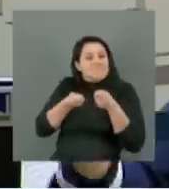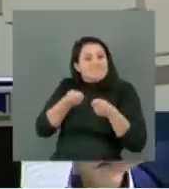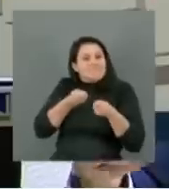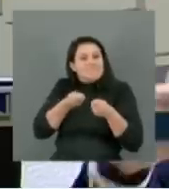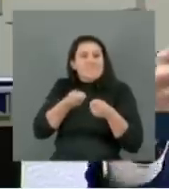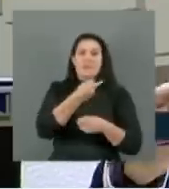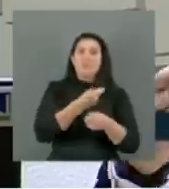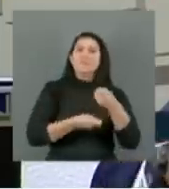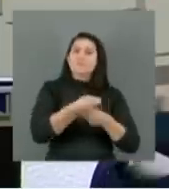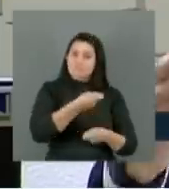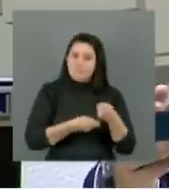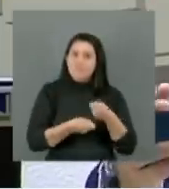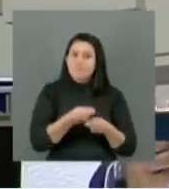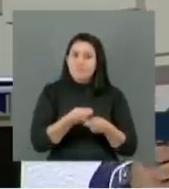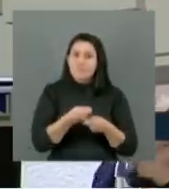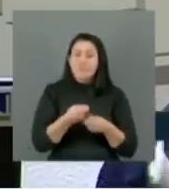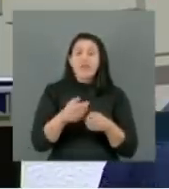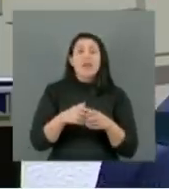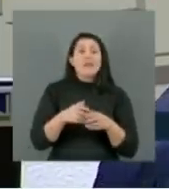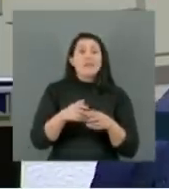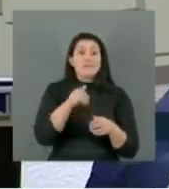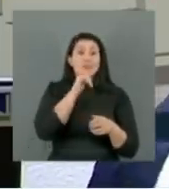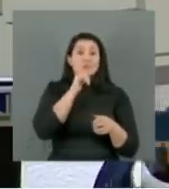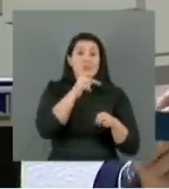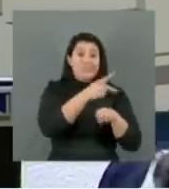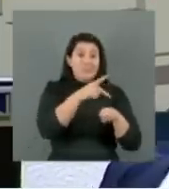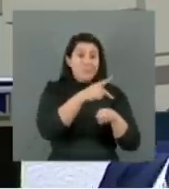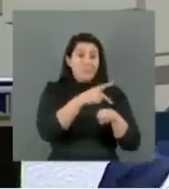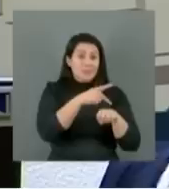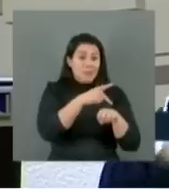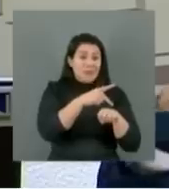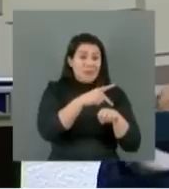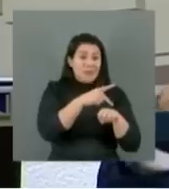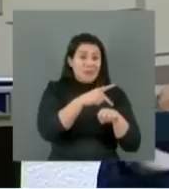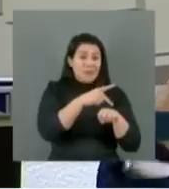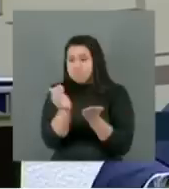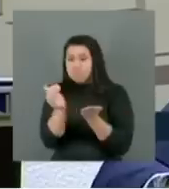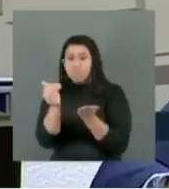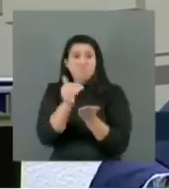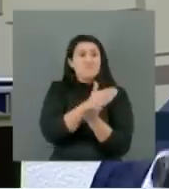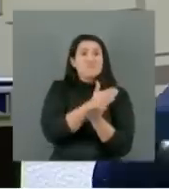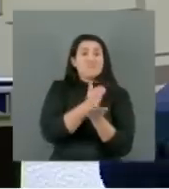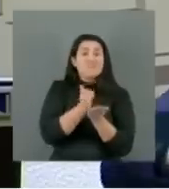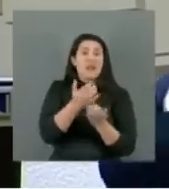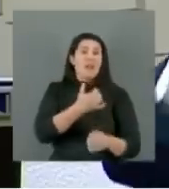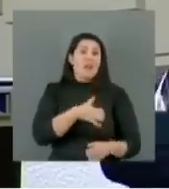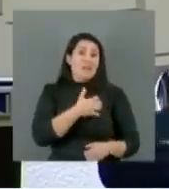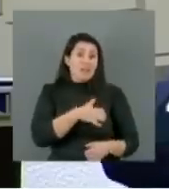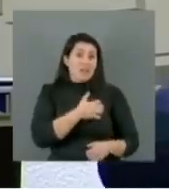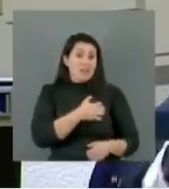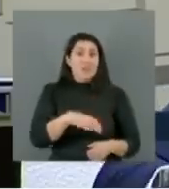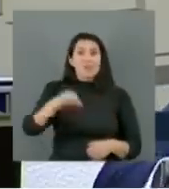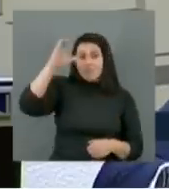tentaram sair disso, sair do regime de metas, a gente tem dois exemplos aqui, que foi a Turquia e a Argentina, tem outros exemplos, por exemplo, como o Egito, como o